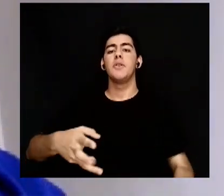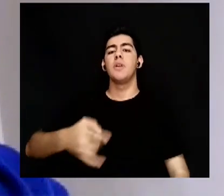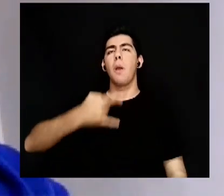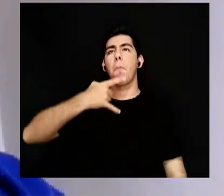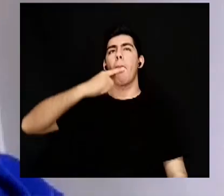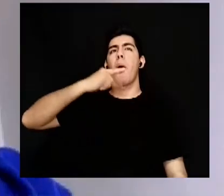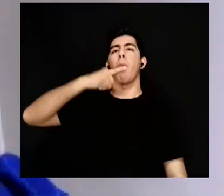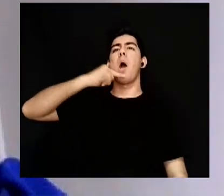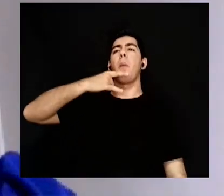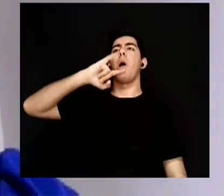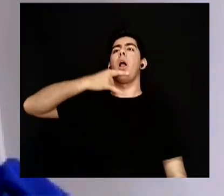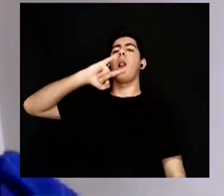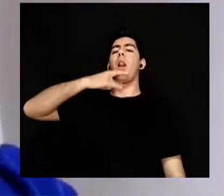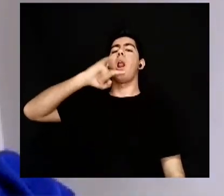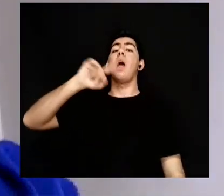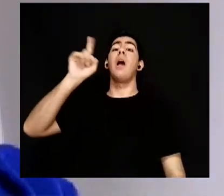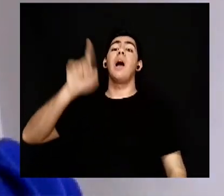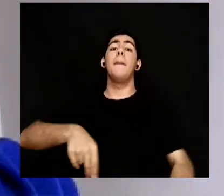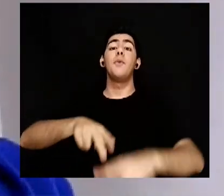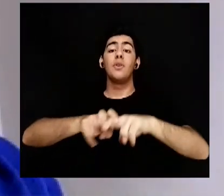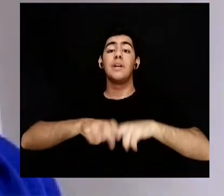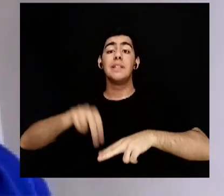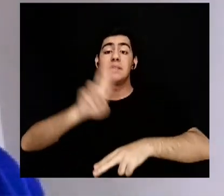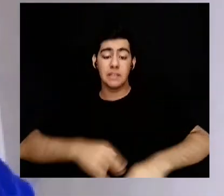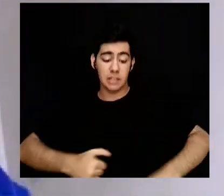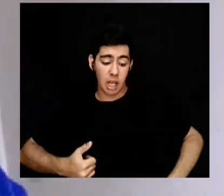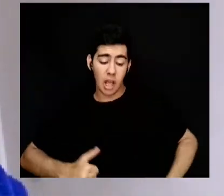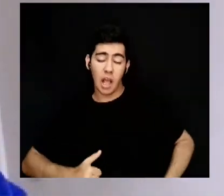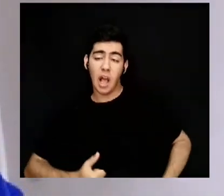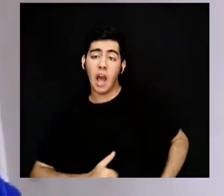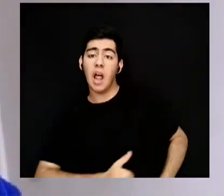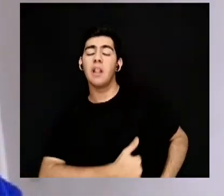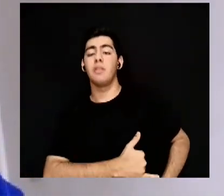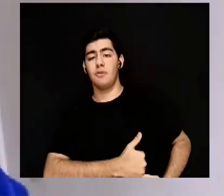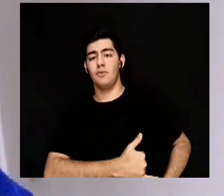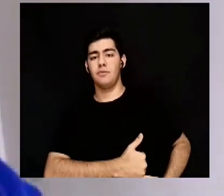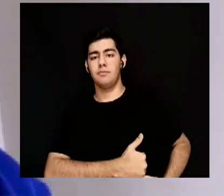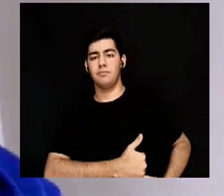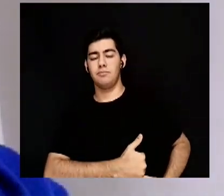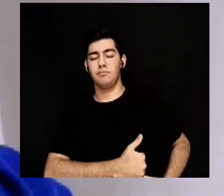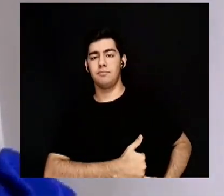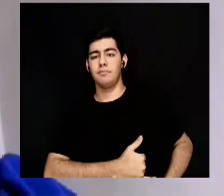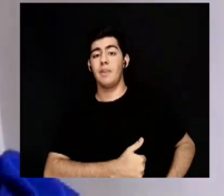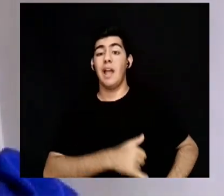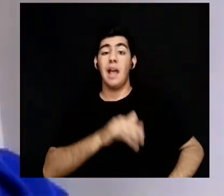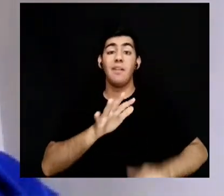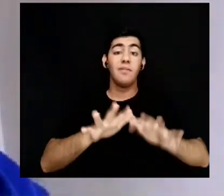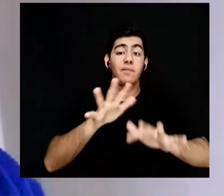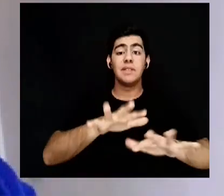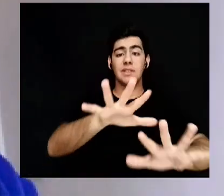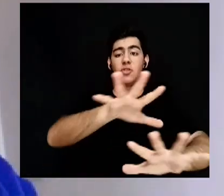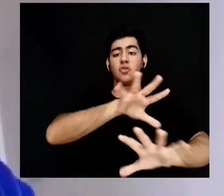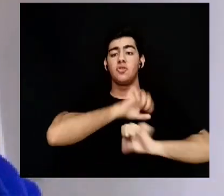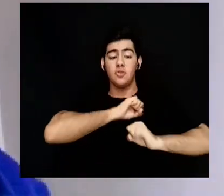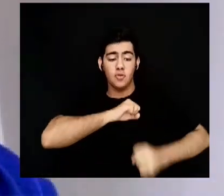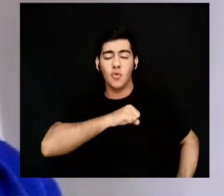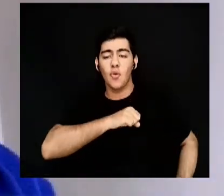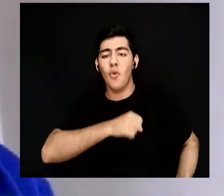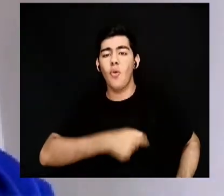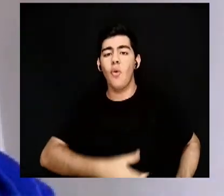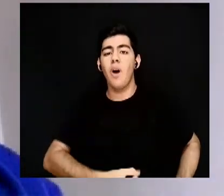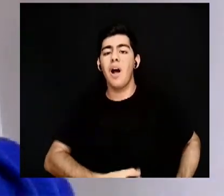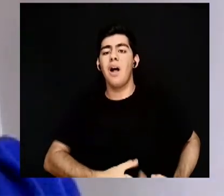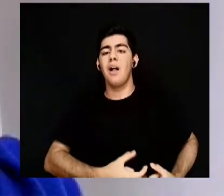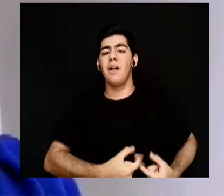principal causa de câncer no fígado no mundo, tá? Então, assim, a gente considera como esteatose metabólica. Então, são esses pacientes